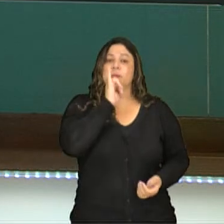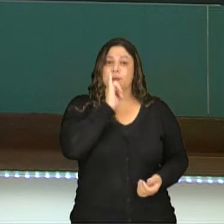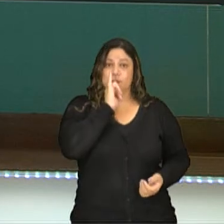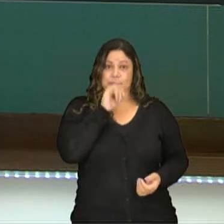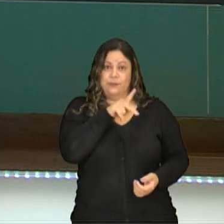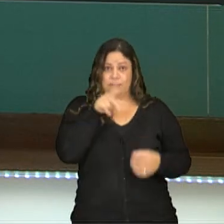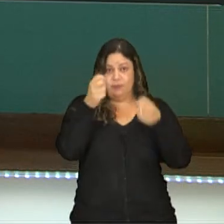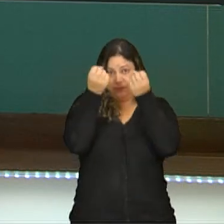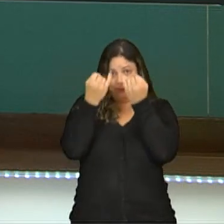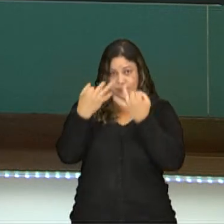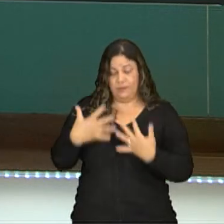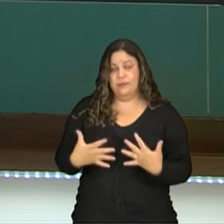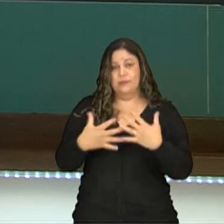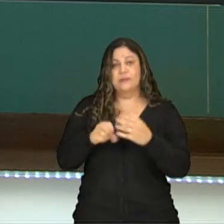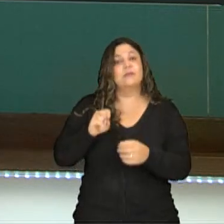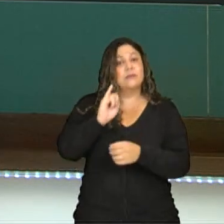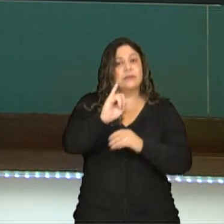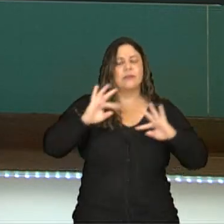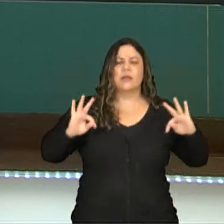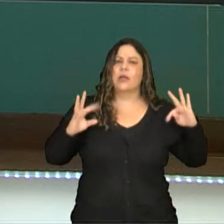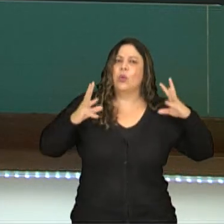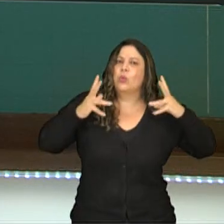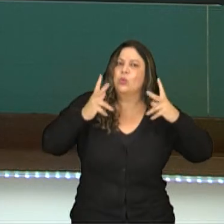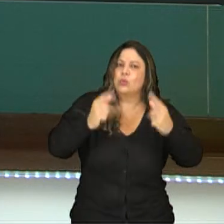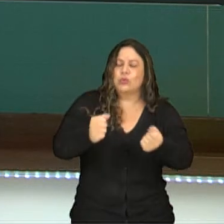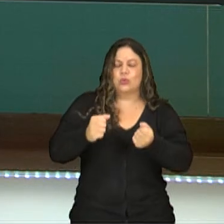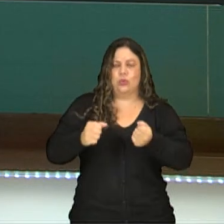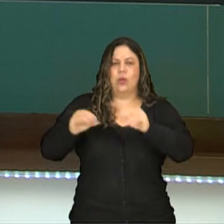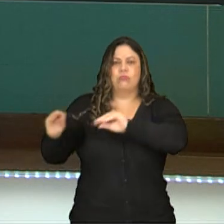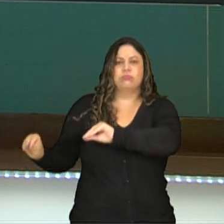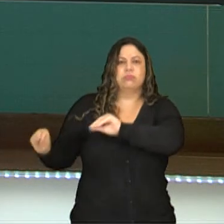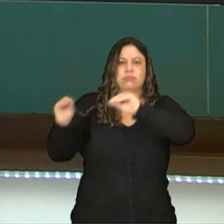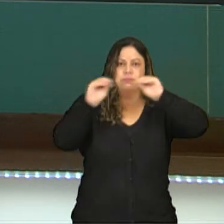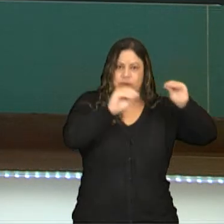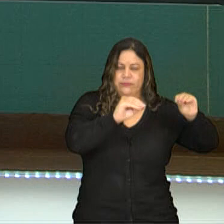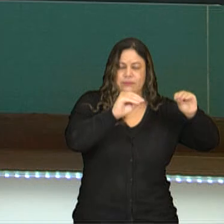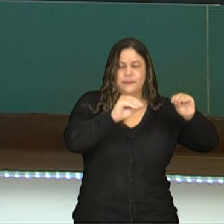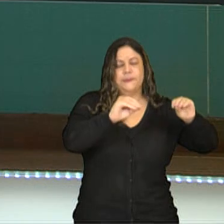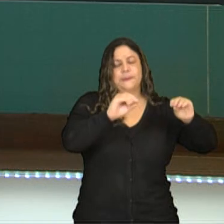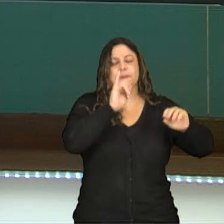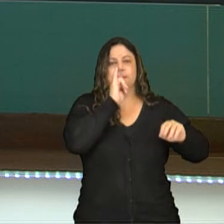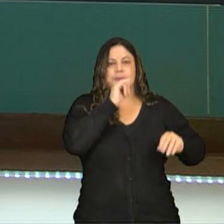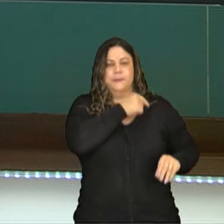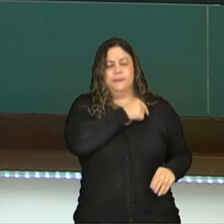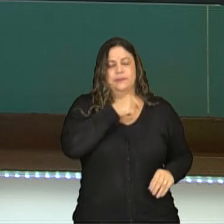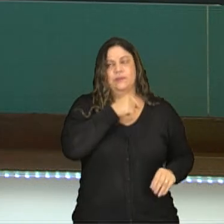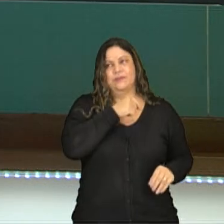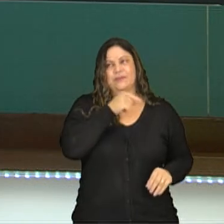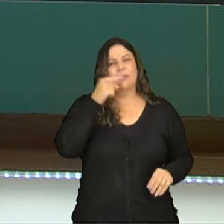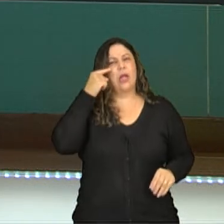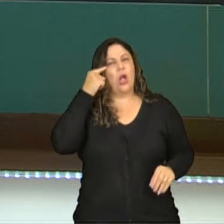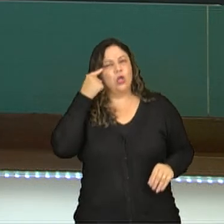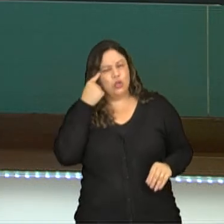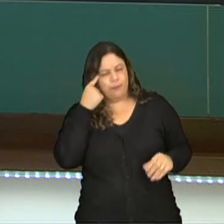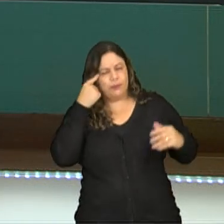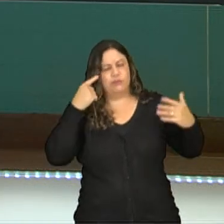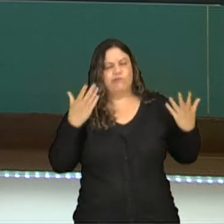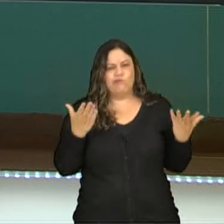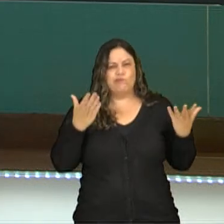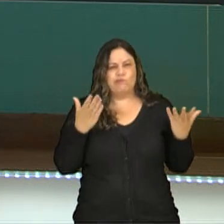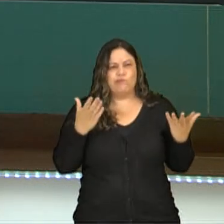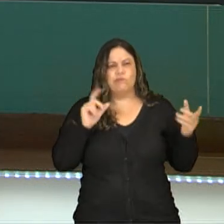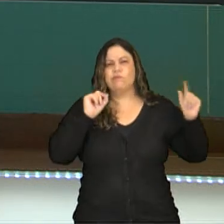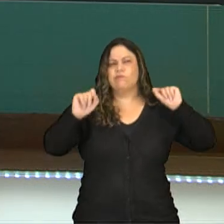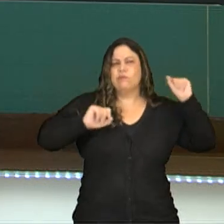exemplo, se todos nós, a gente se transportar para uma cidade do Japão, o que vocês vão,